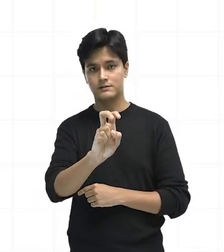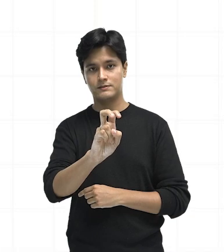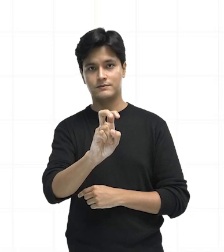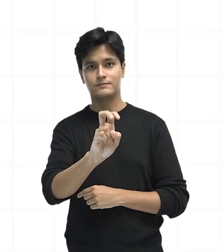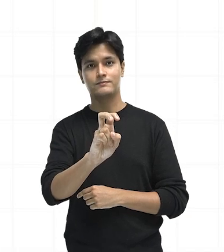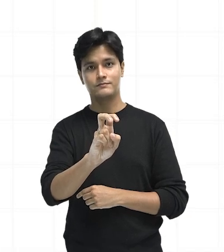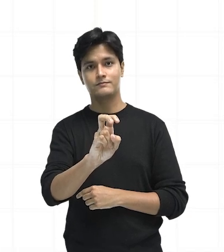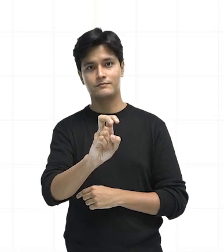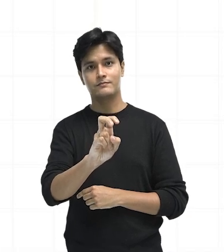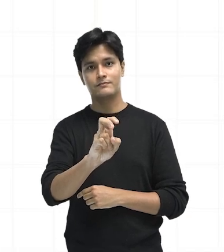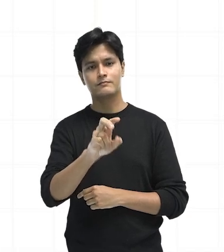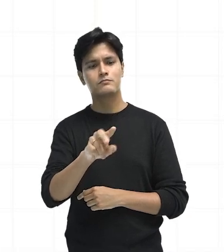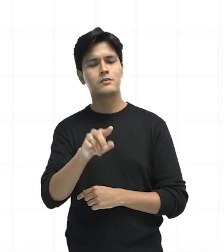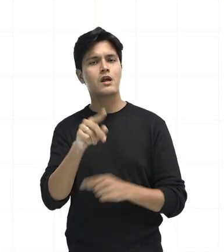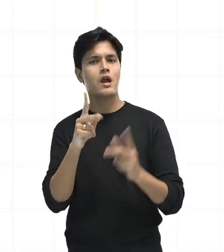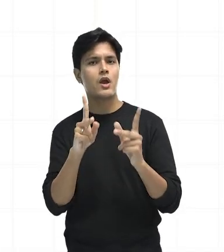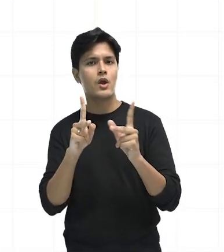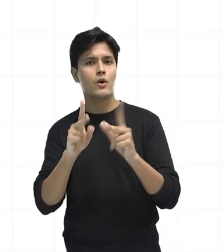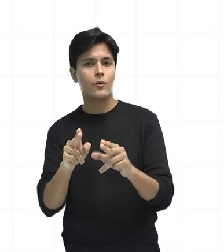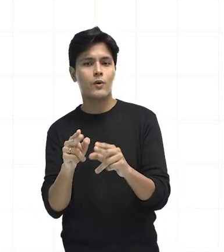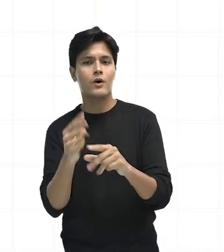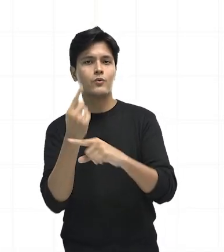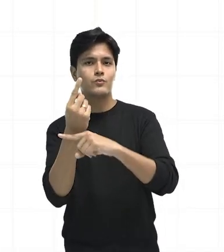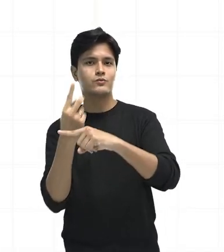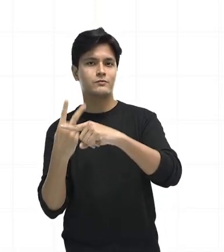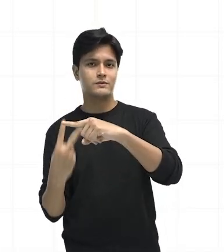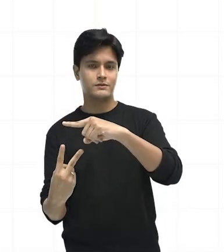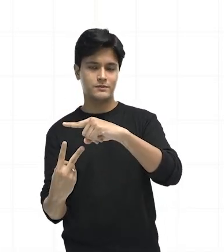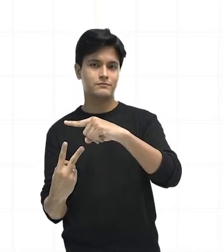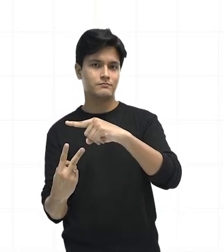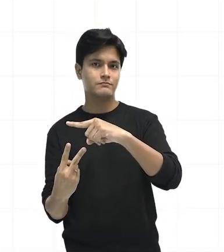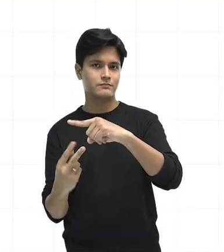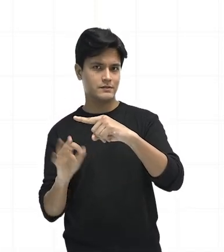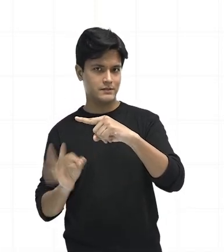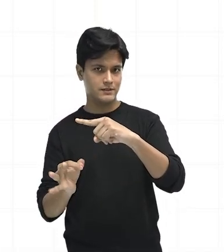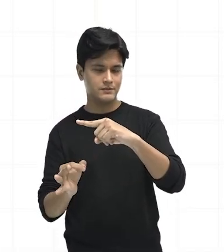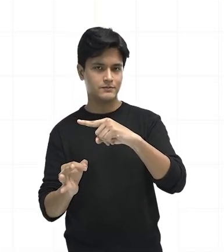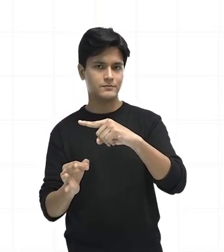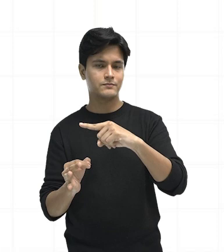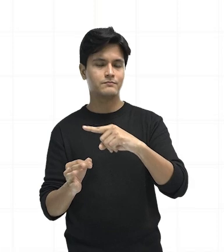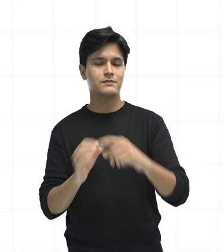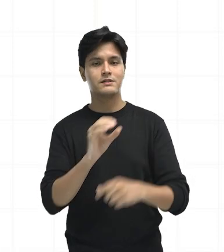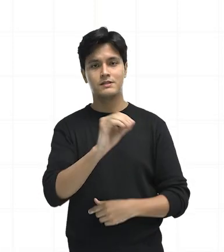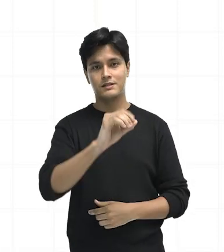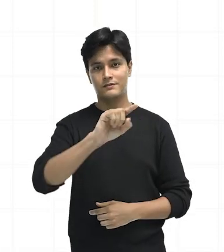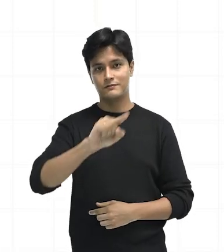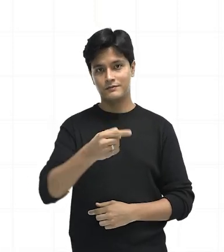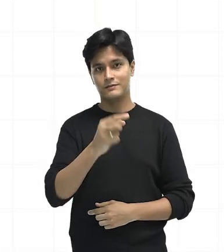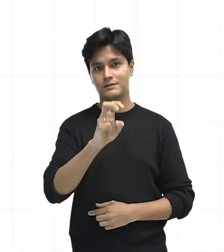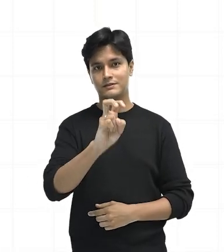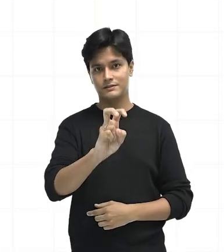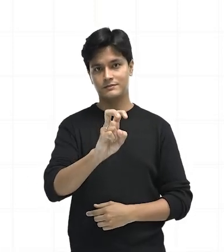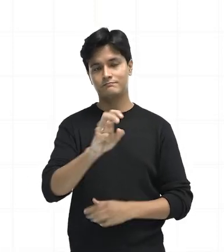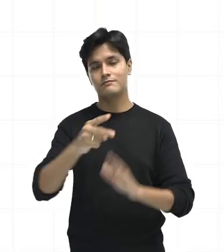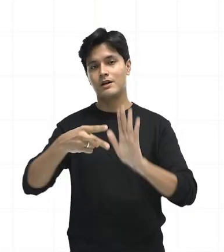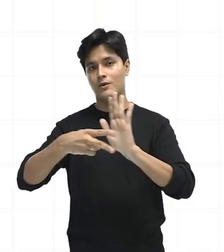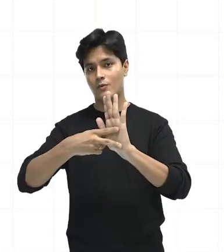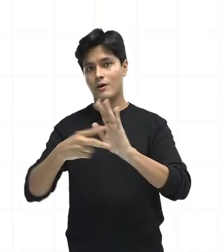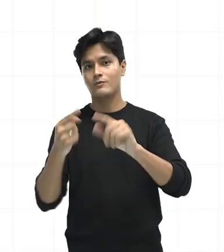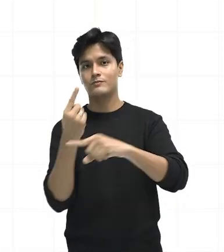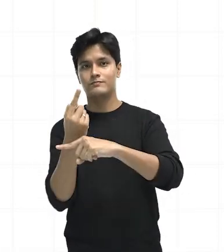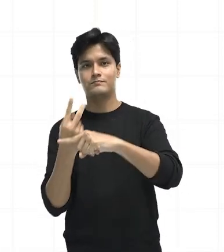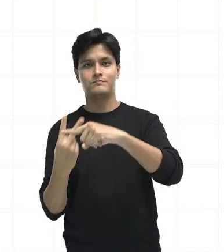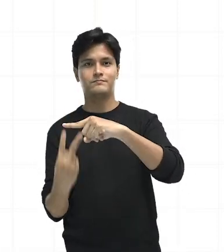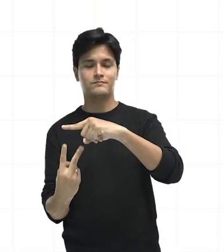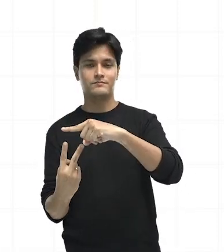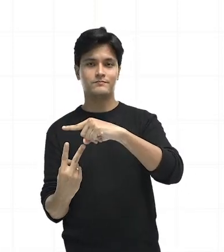0,5 é a mesma coisa que 1 sobre 2. É ou não é? 0,5 é a mesma coisa